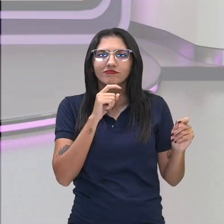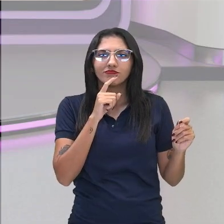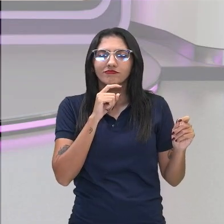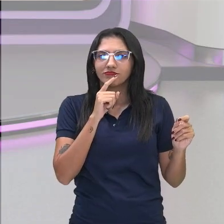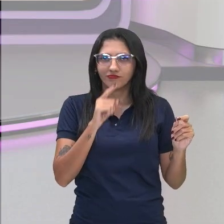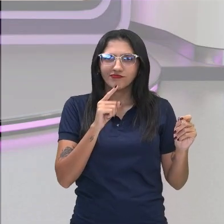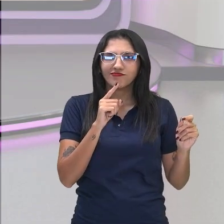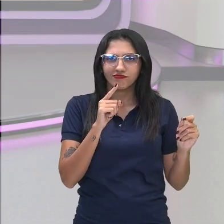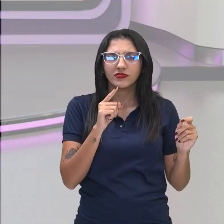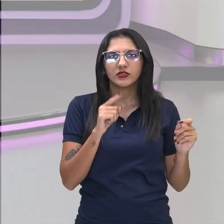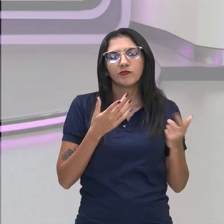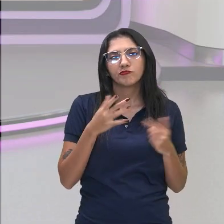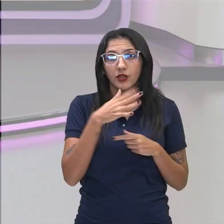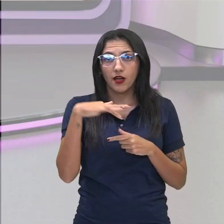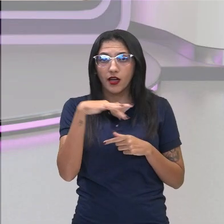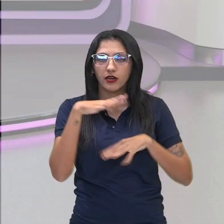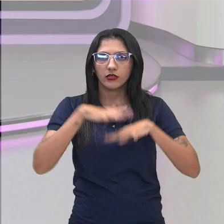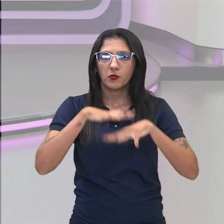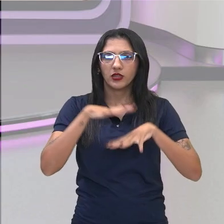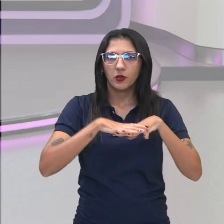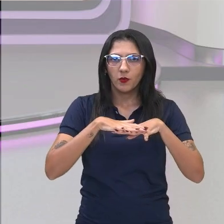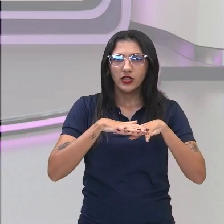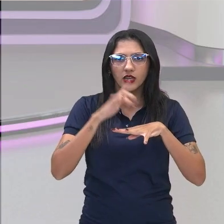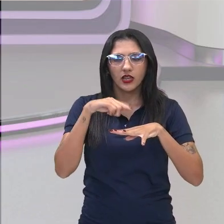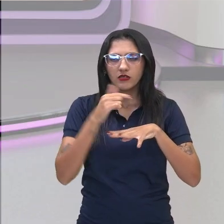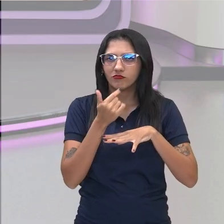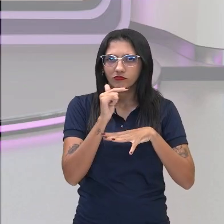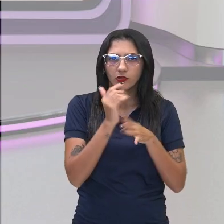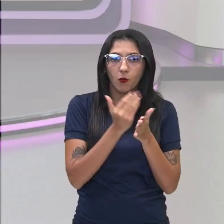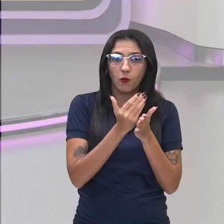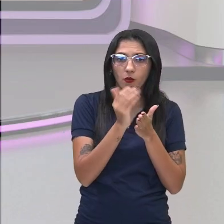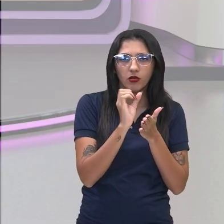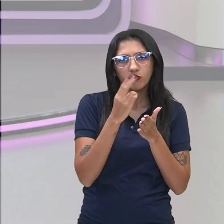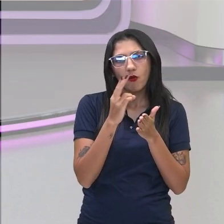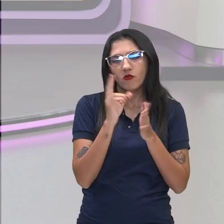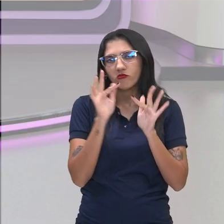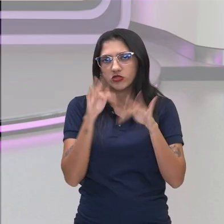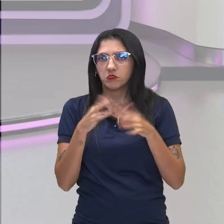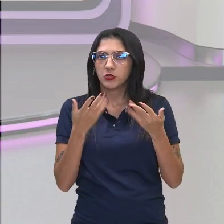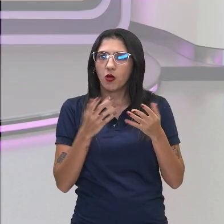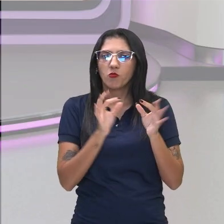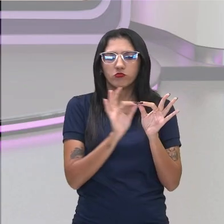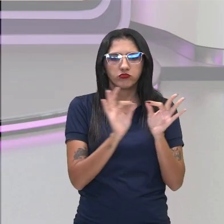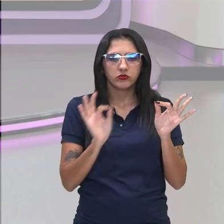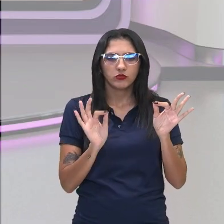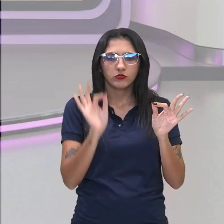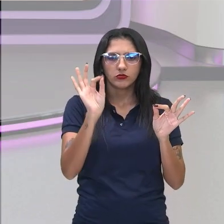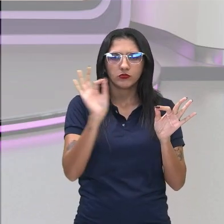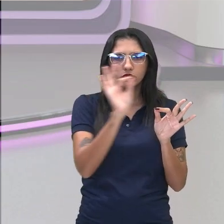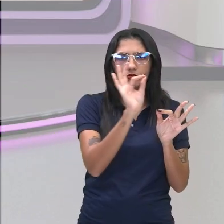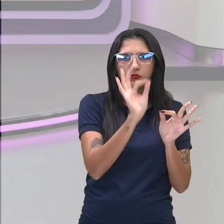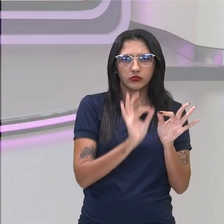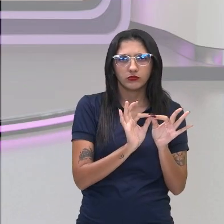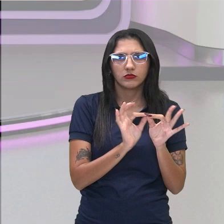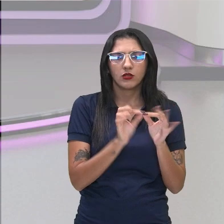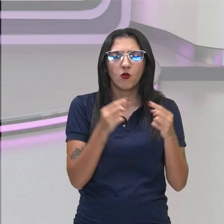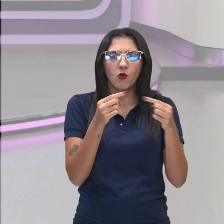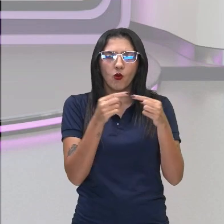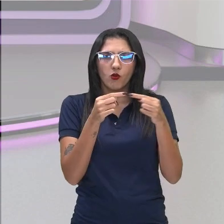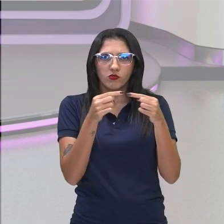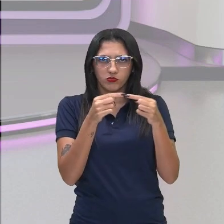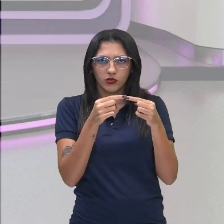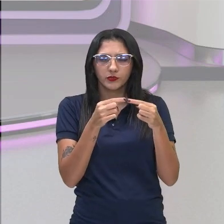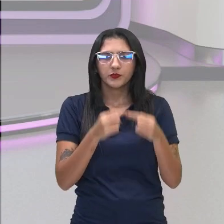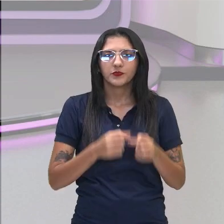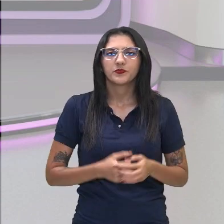não, na matemática, que não tem nem início e nem fim. Beleza? Então, é um conjunto de infinitos pontos. Então, como a gente